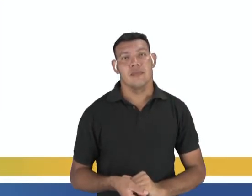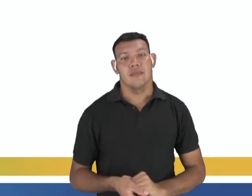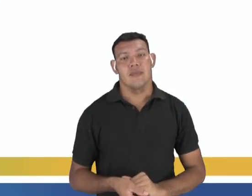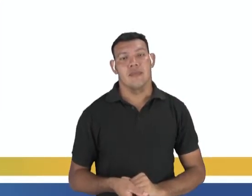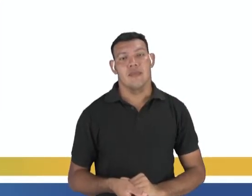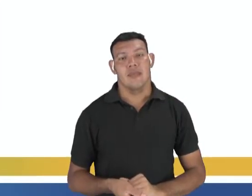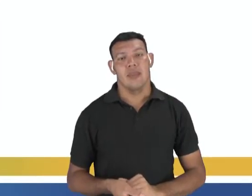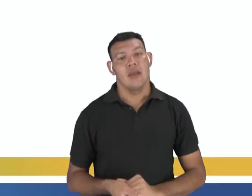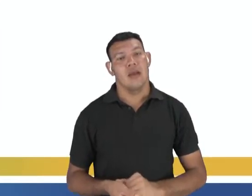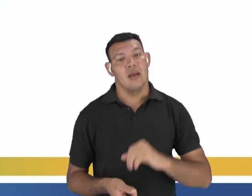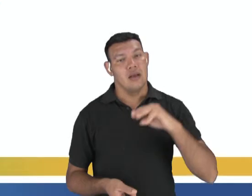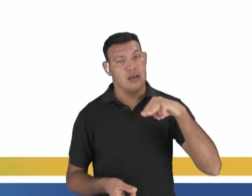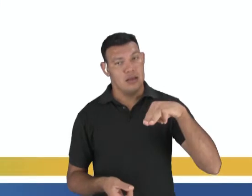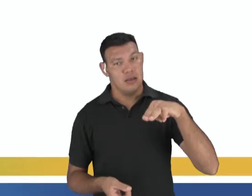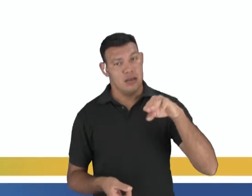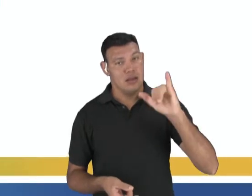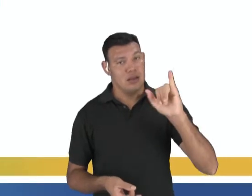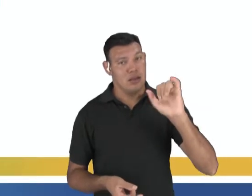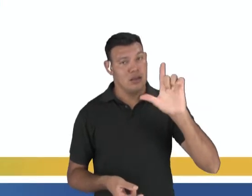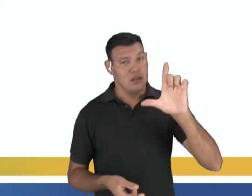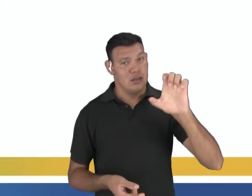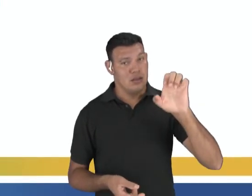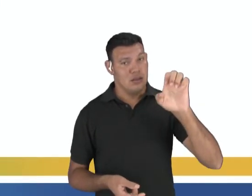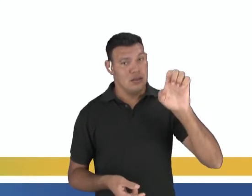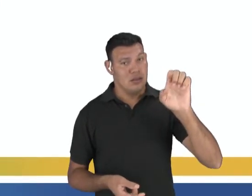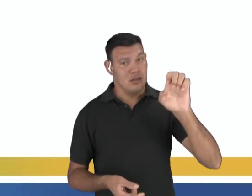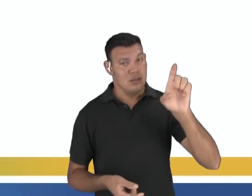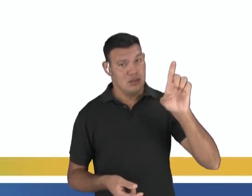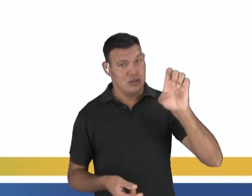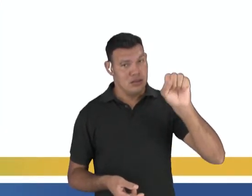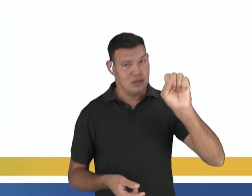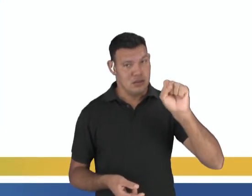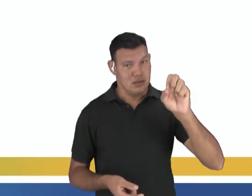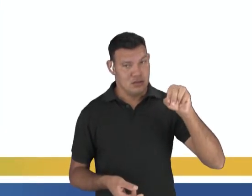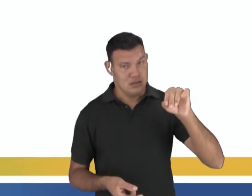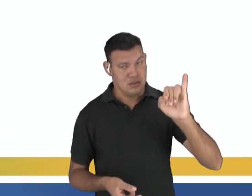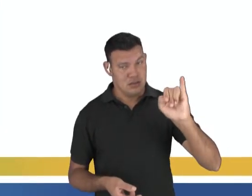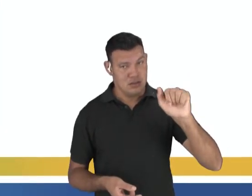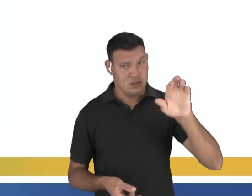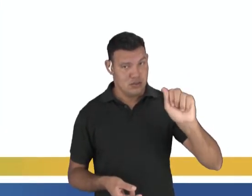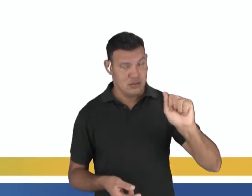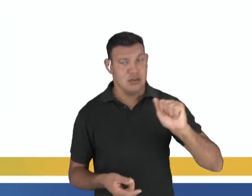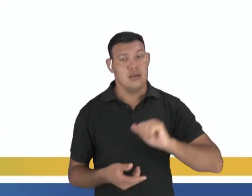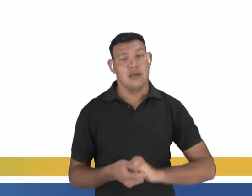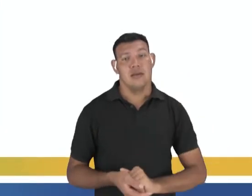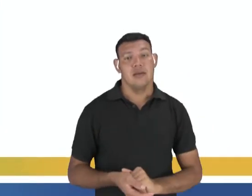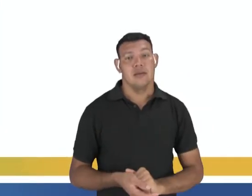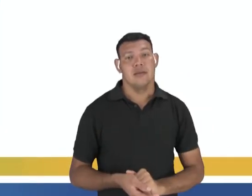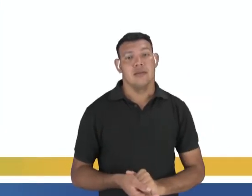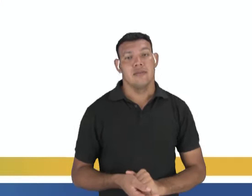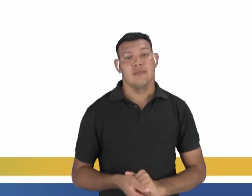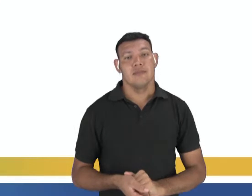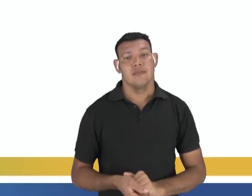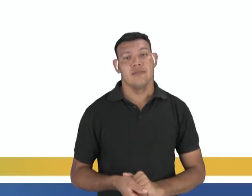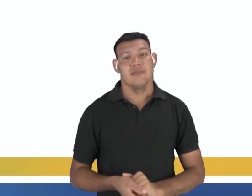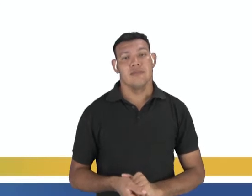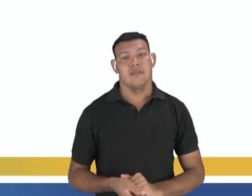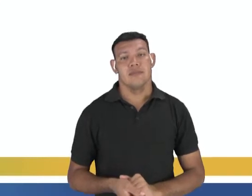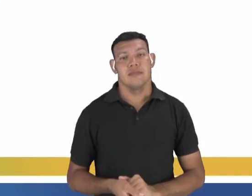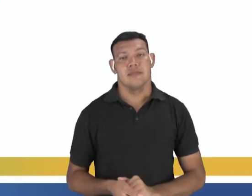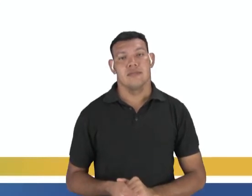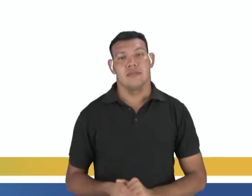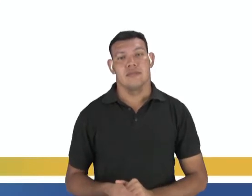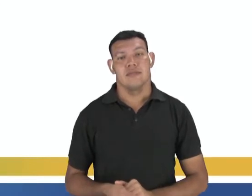ele é a milésima parte certo do metro ou seja Um milímetro é um milésimo